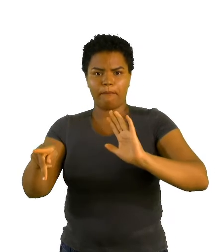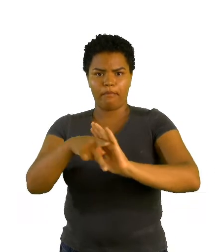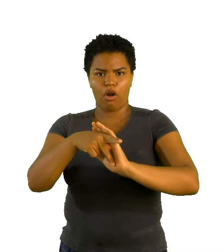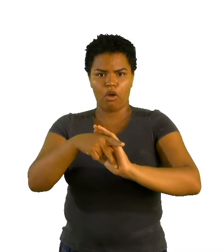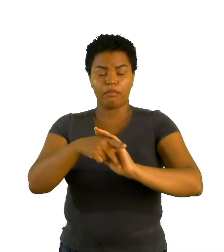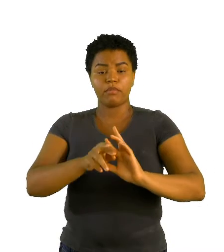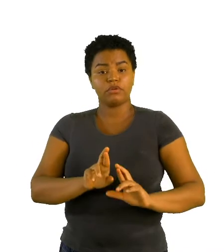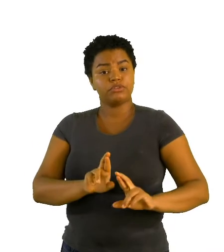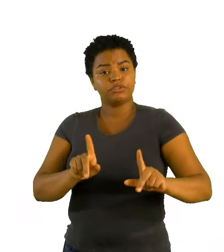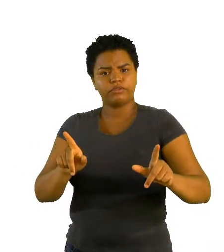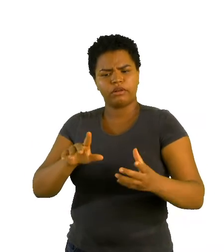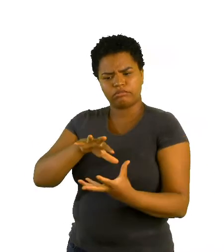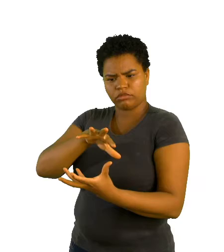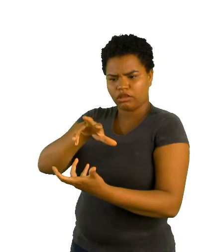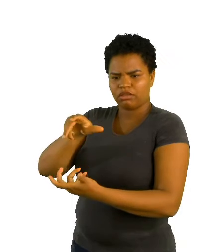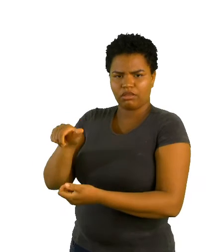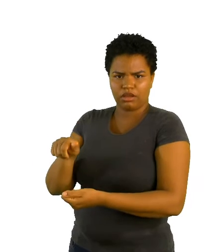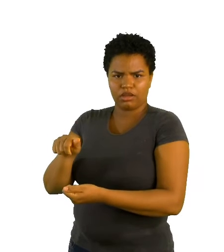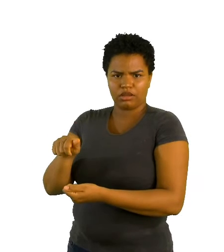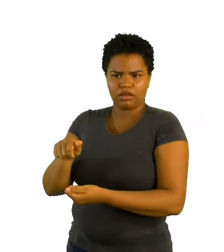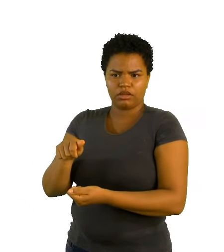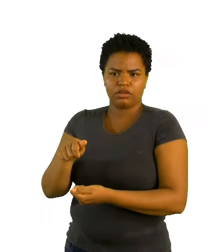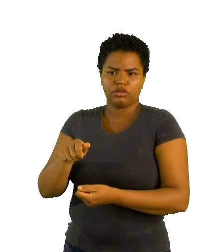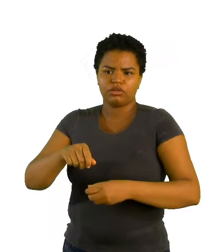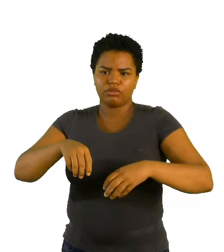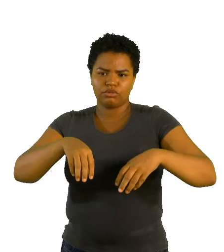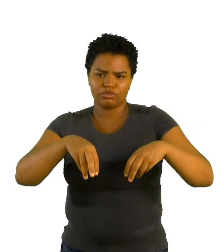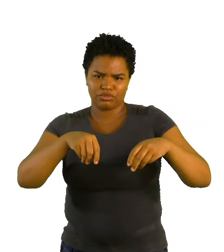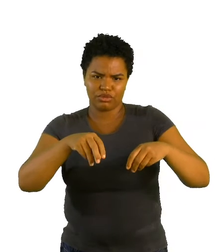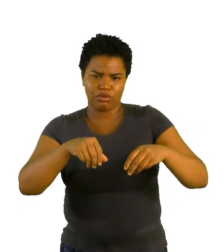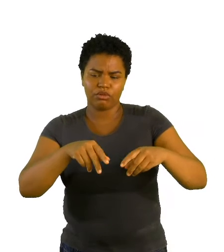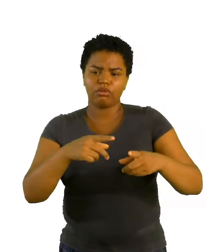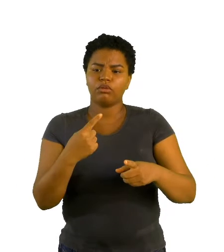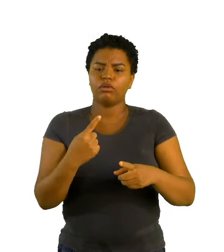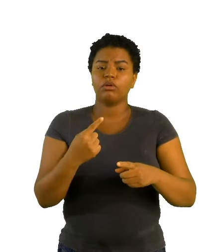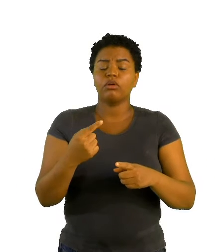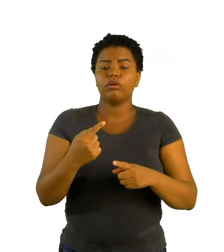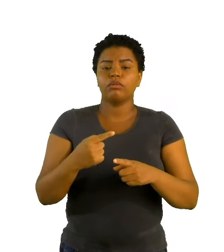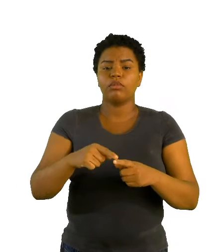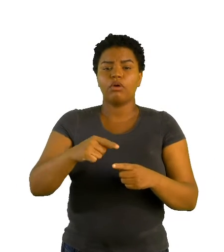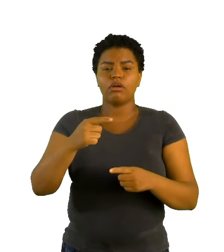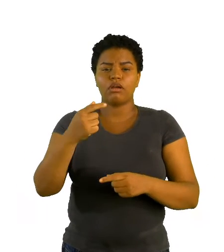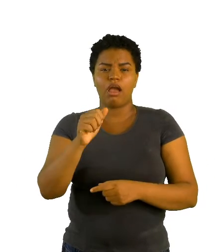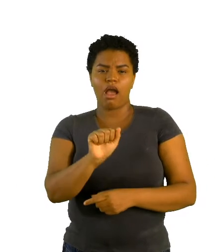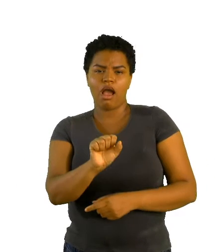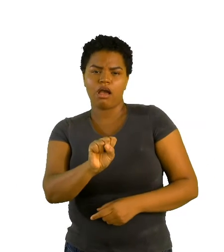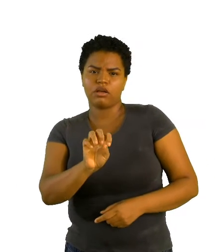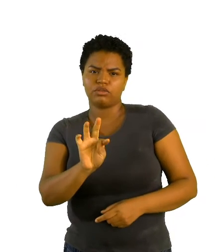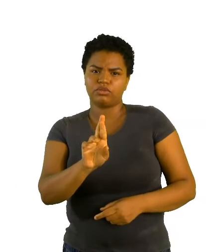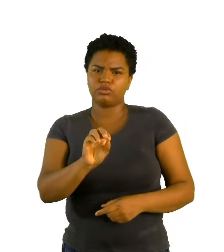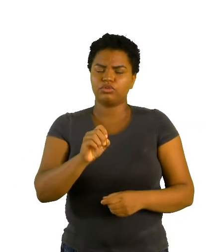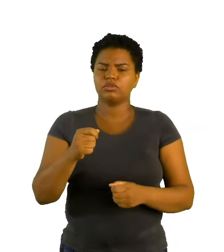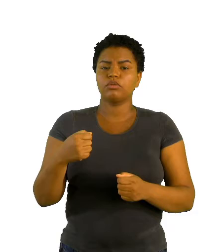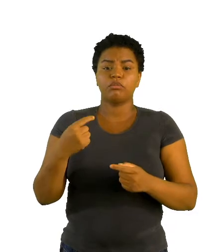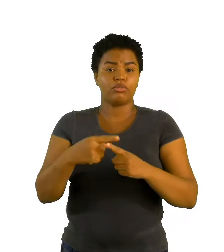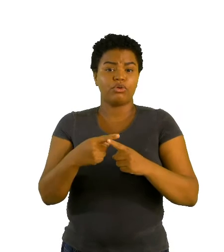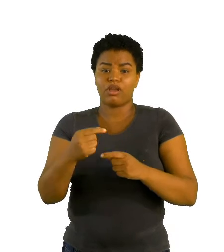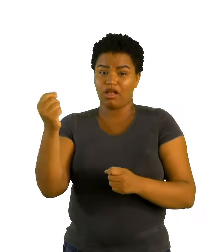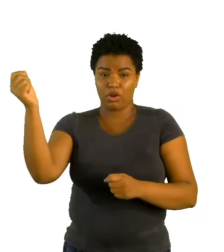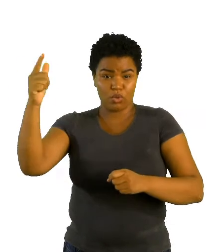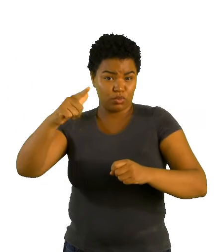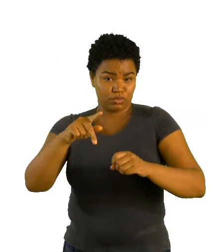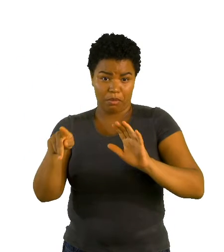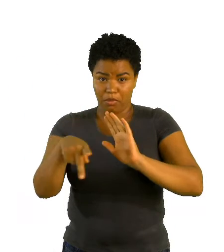diferente, por exemplo, da Terra e do Sol, que são astros iluminados, pois não possuem luz própria.